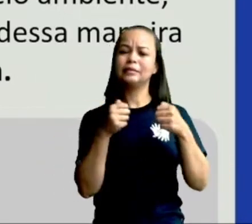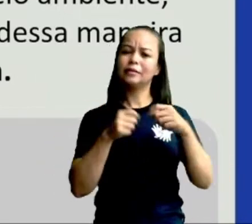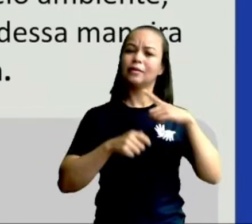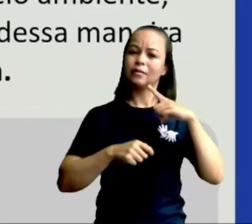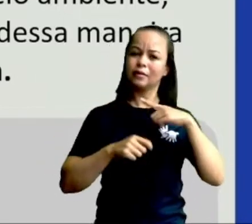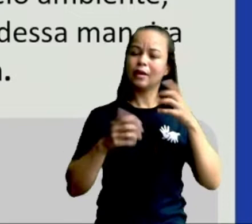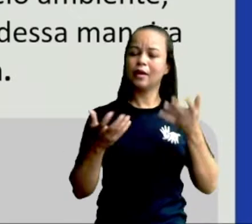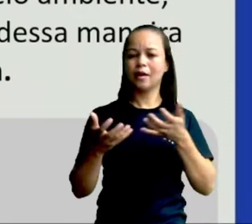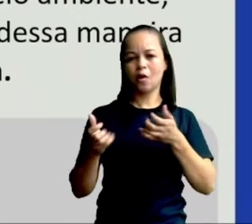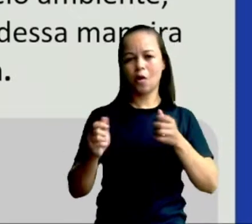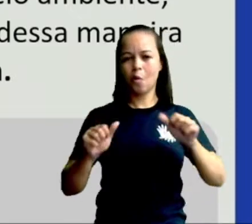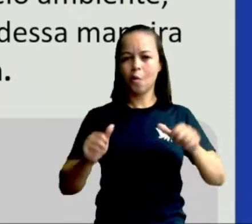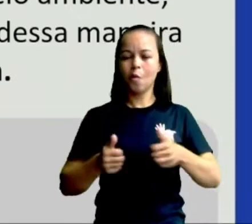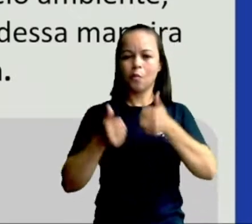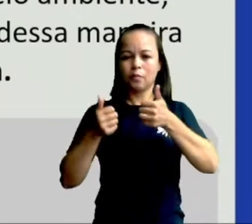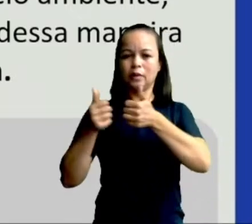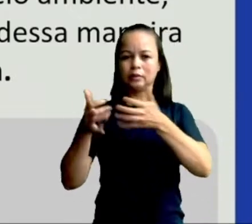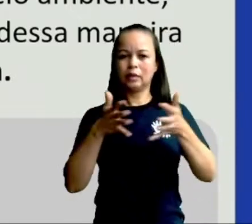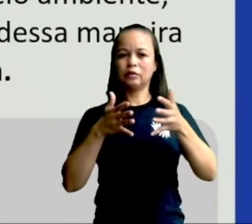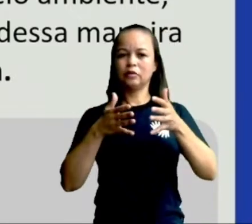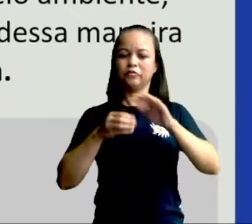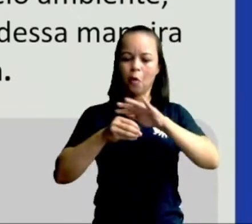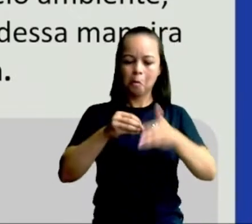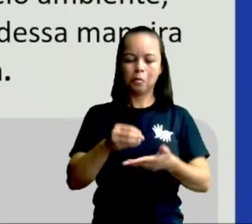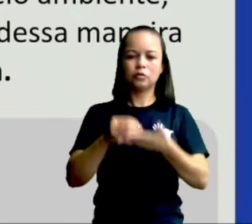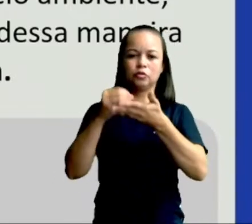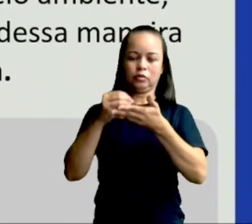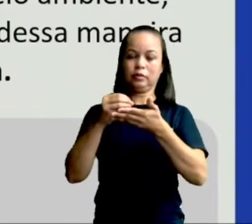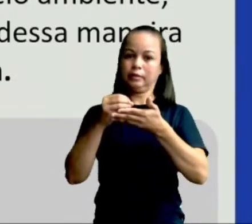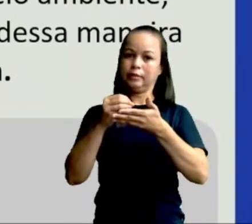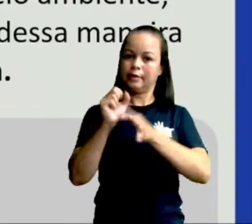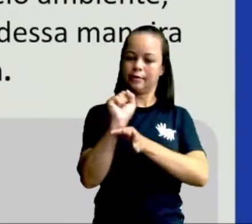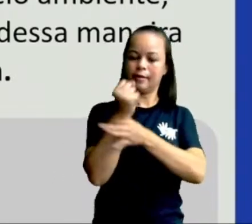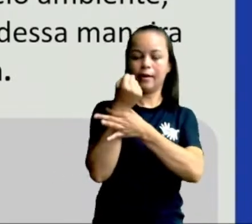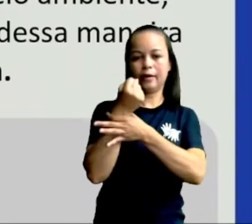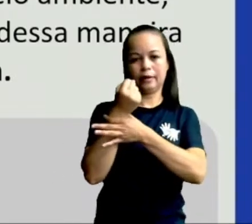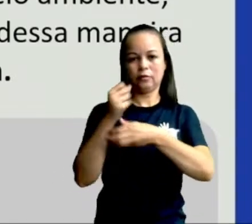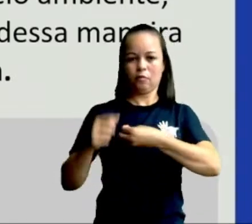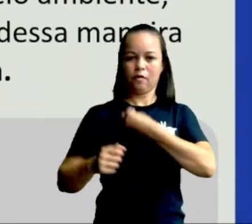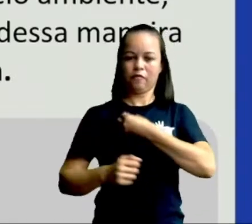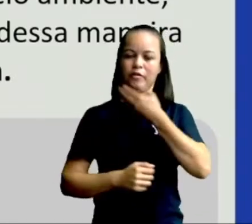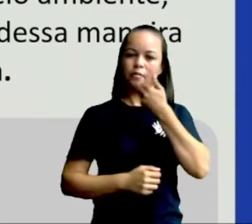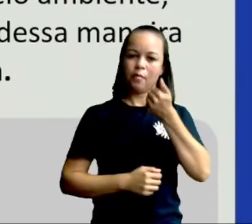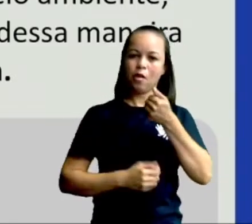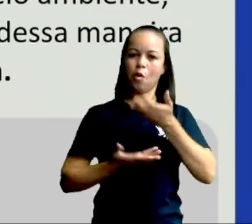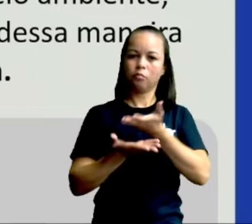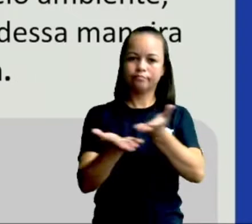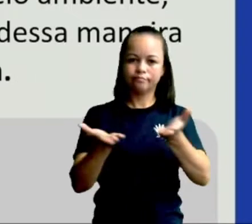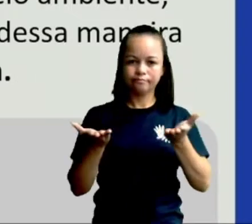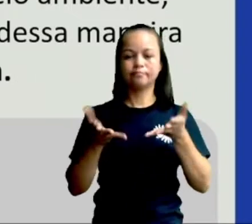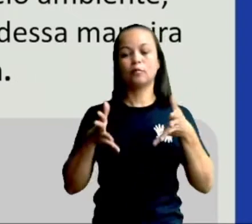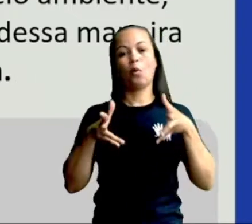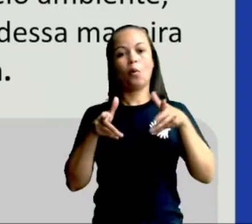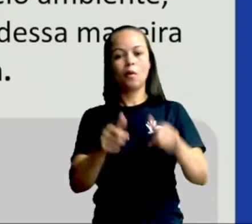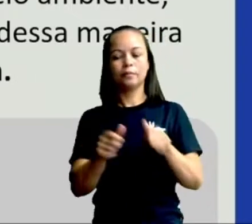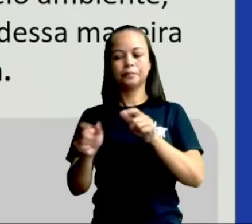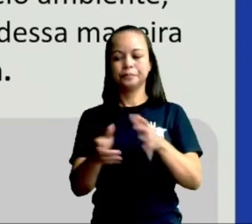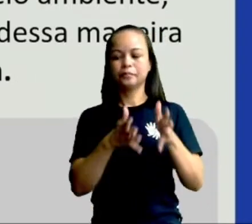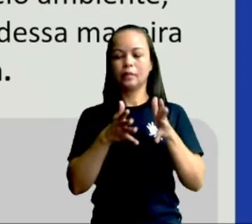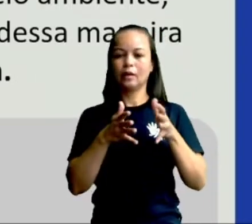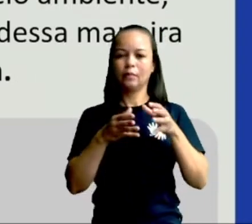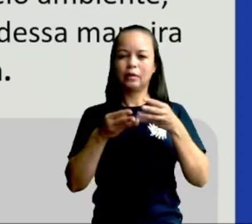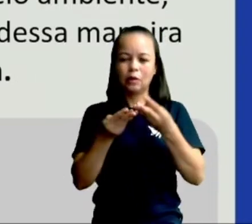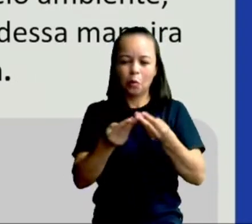forma sustentável e, acima de tudo, que garanta uma vida melhor para todos. À medida que se decompõe no